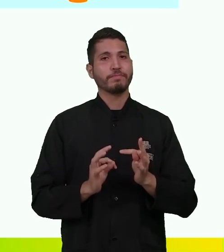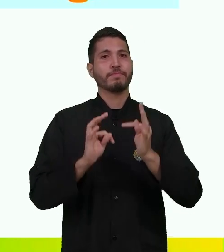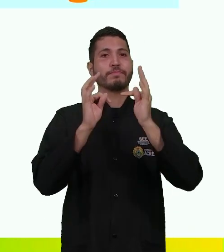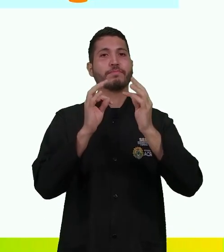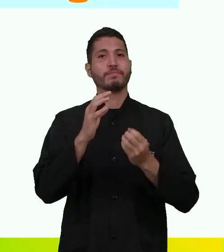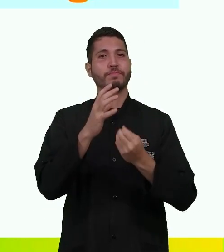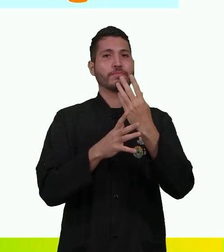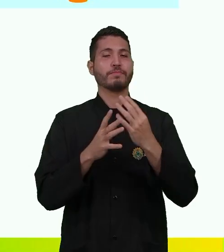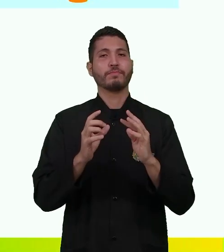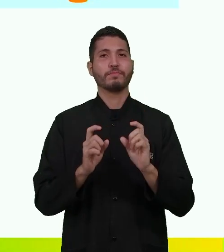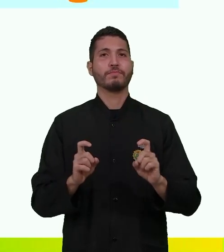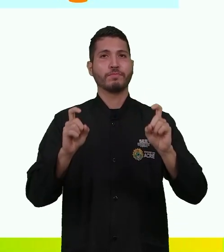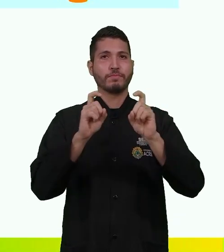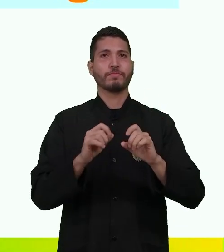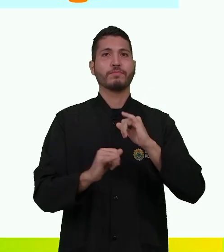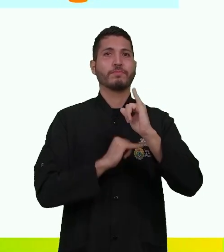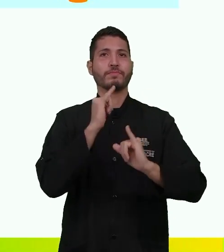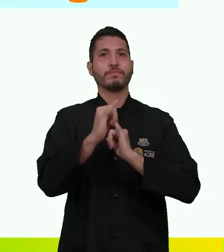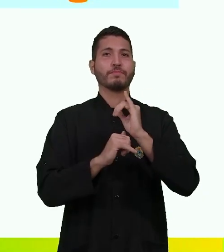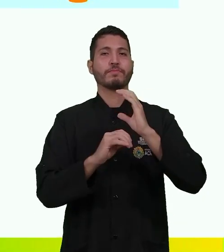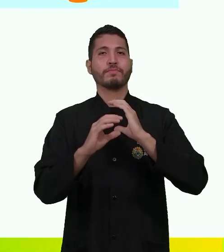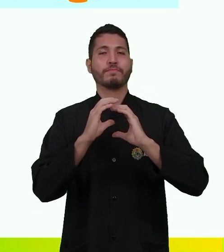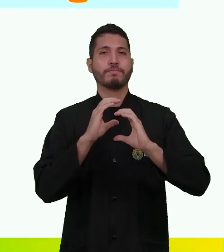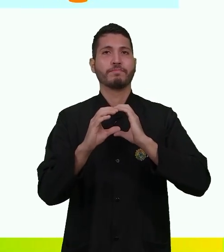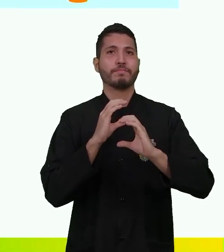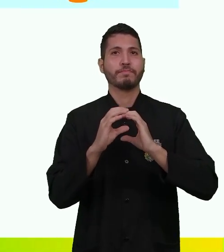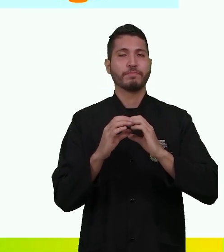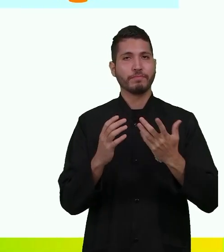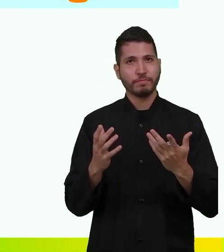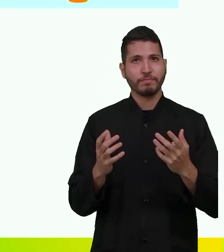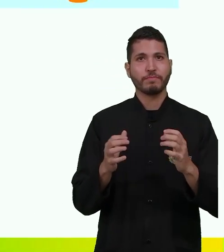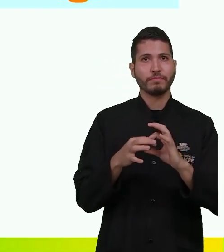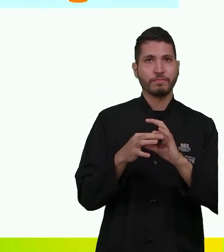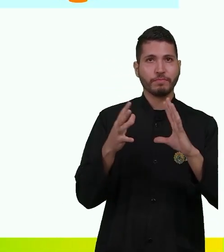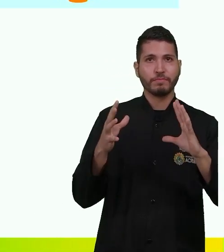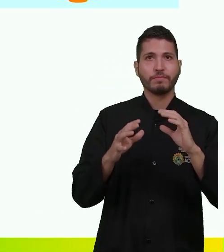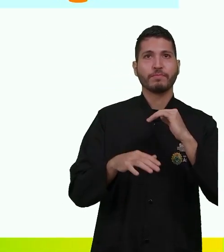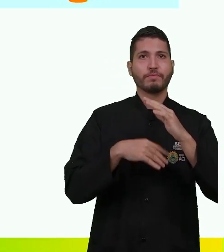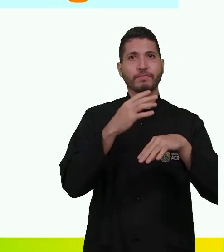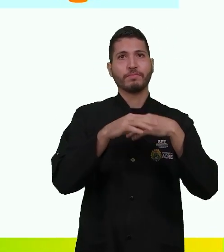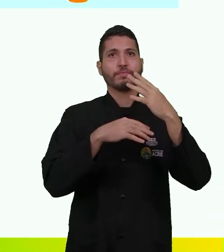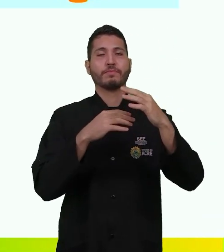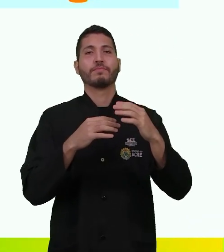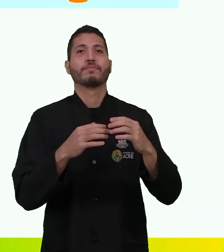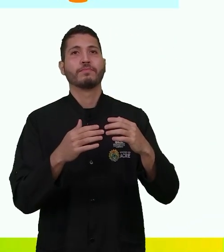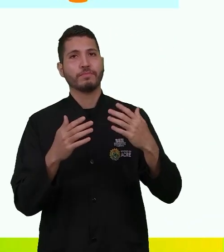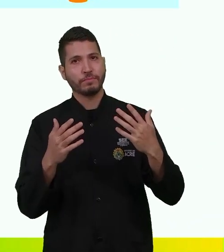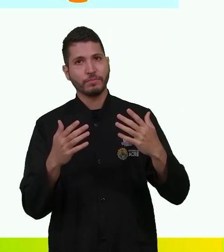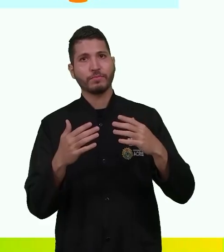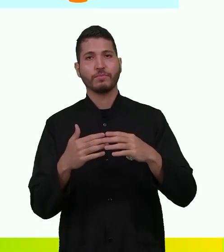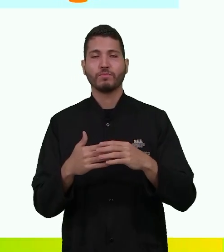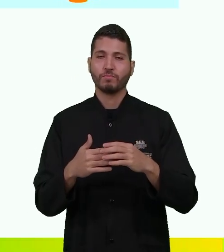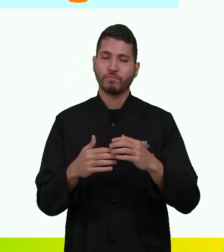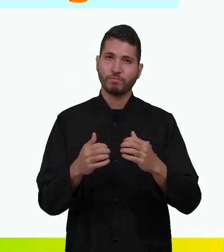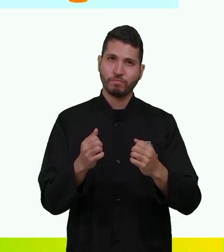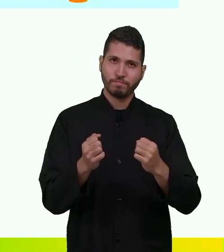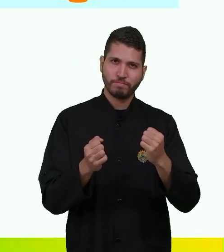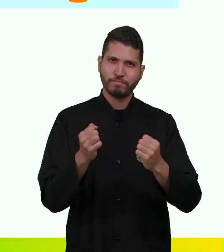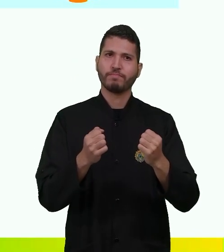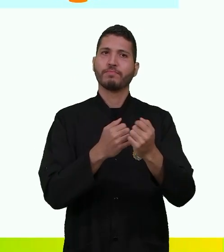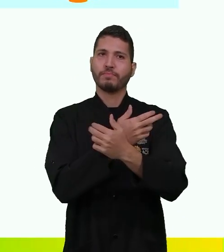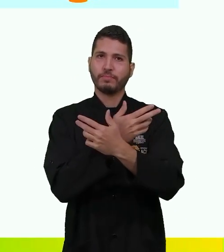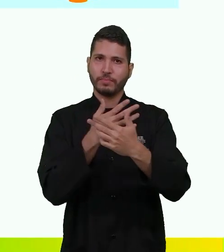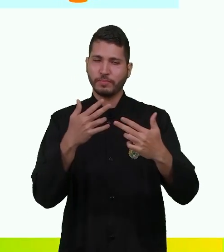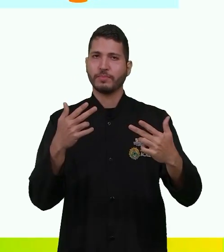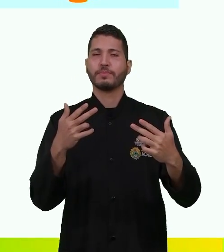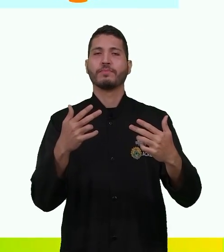internet, das telecomunicações. Isso possibilitou o avanço nos meios de transporte. Gabarito, letra B. As